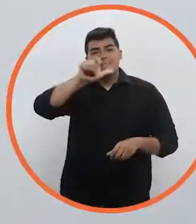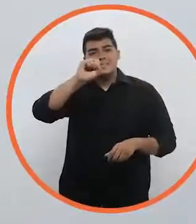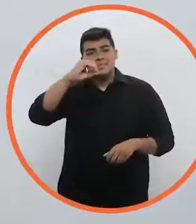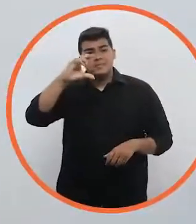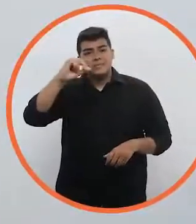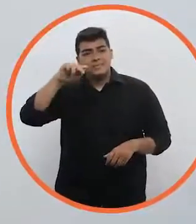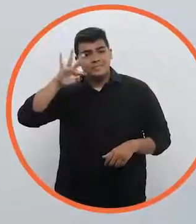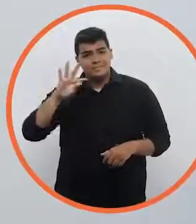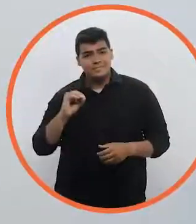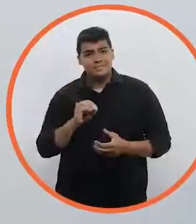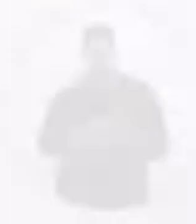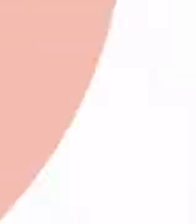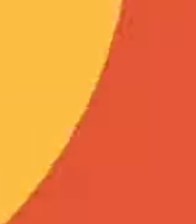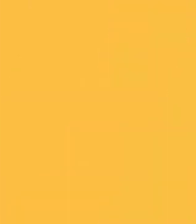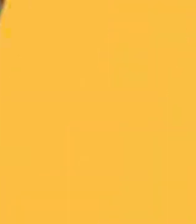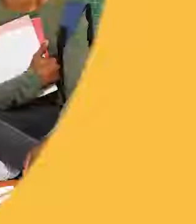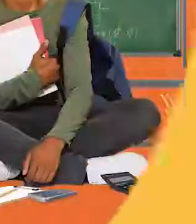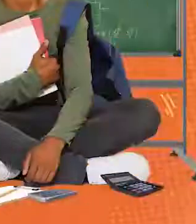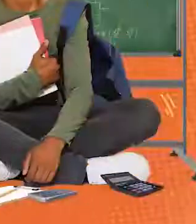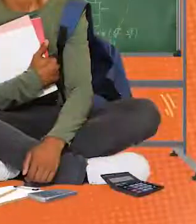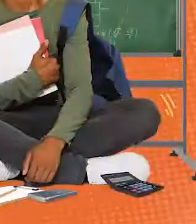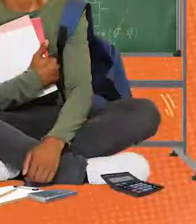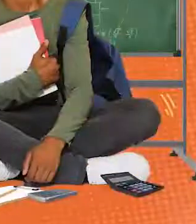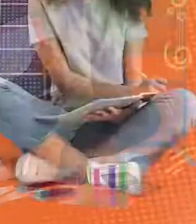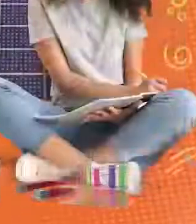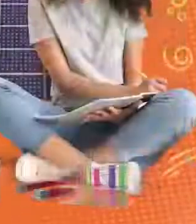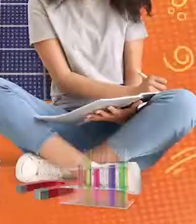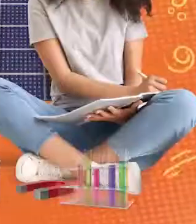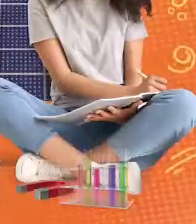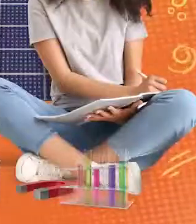falsos cognatos, certo?